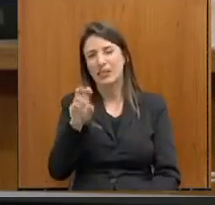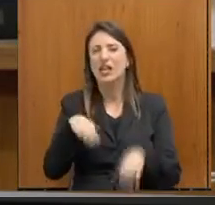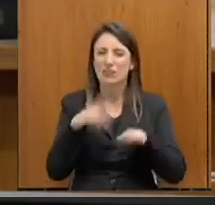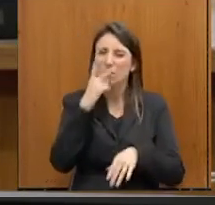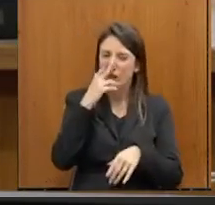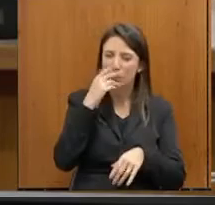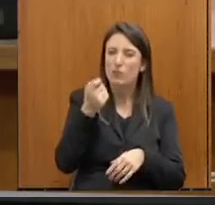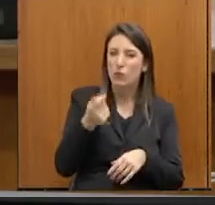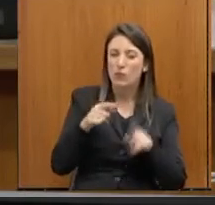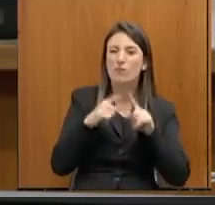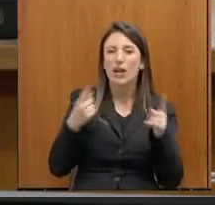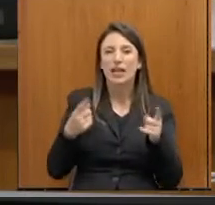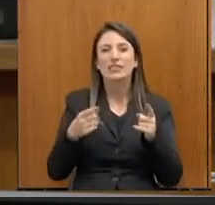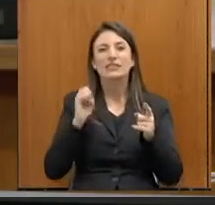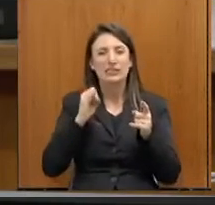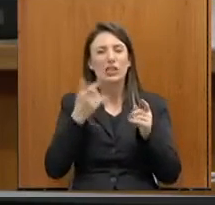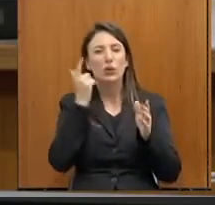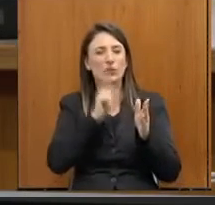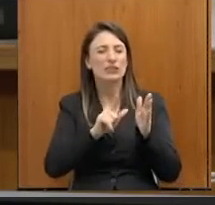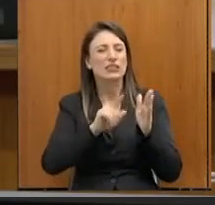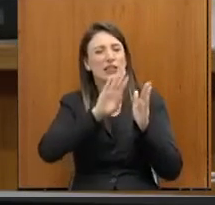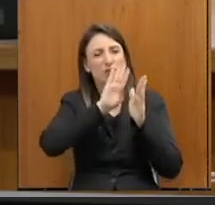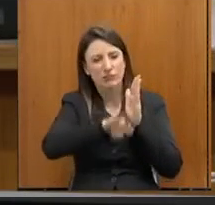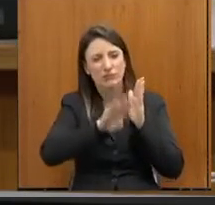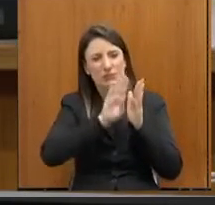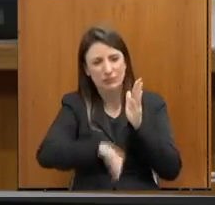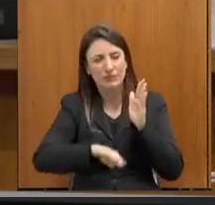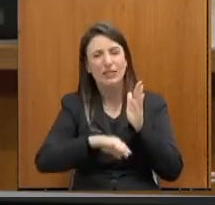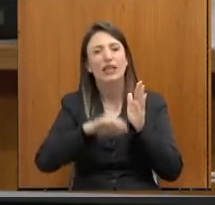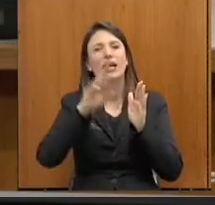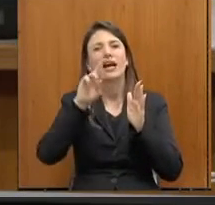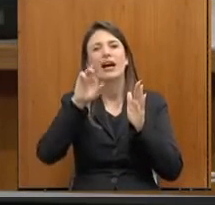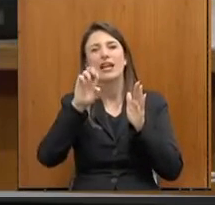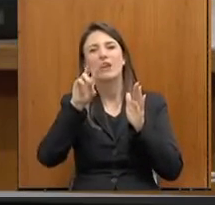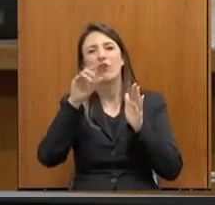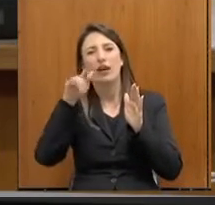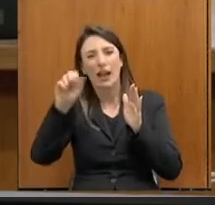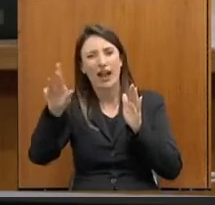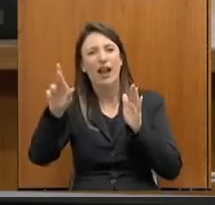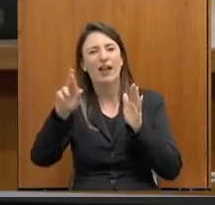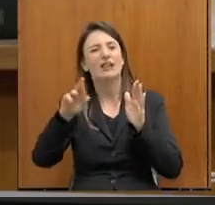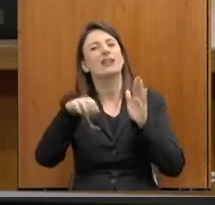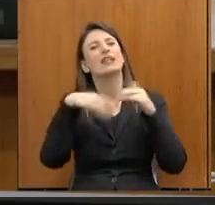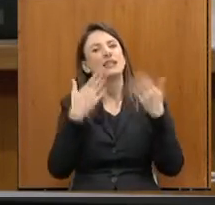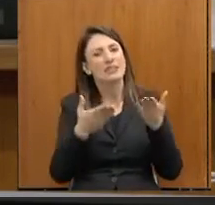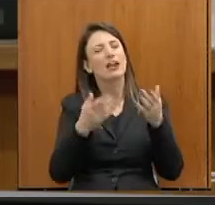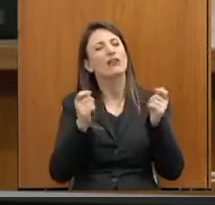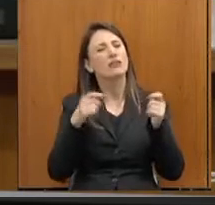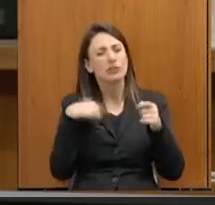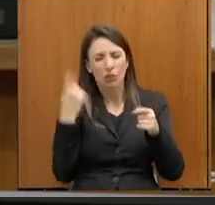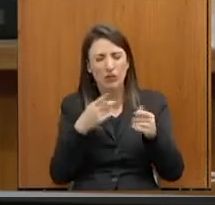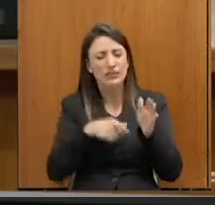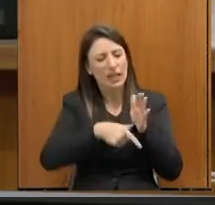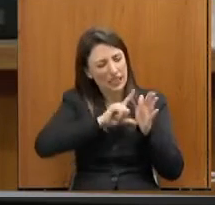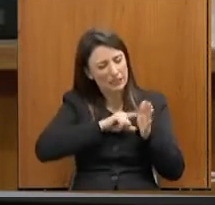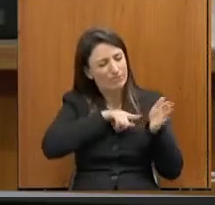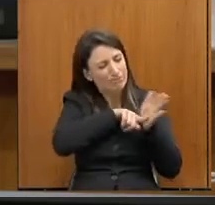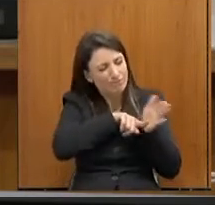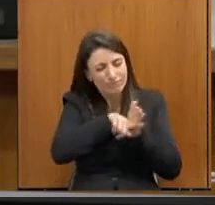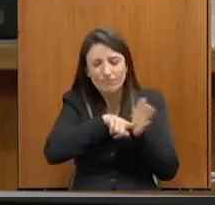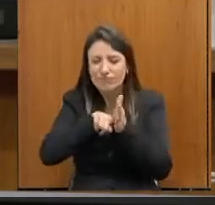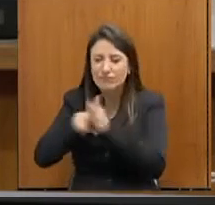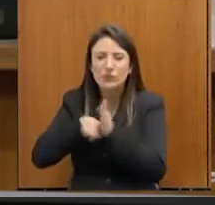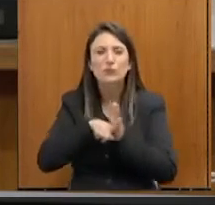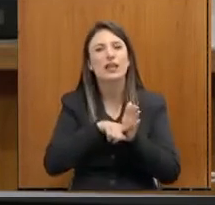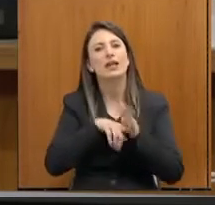pouco mas cada revogação de normas infralegais é extremamente estudada queria até mais uma vez fazer um